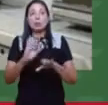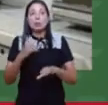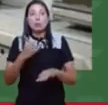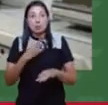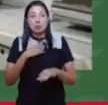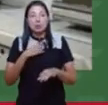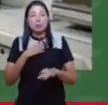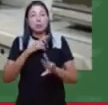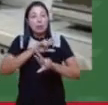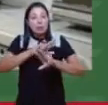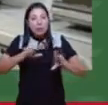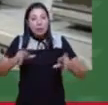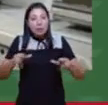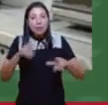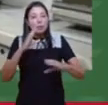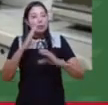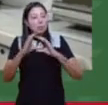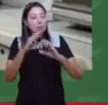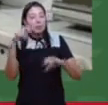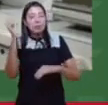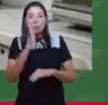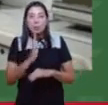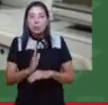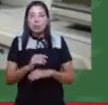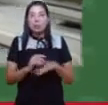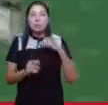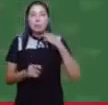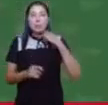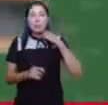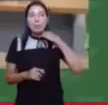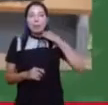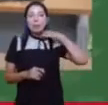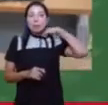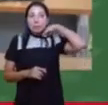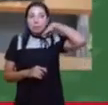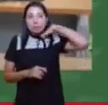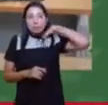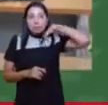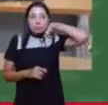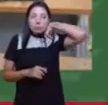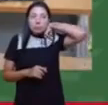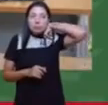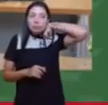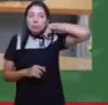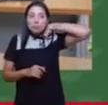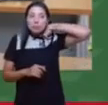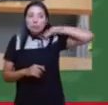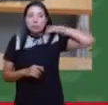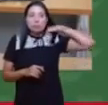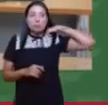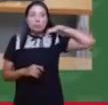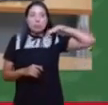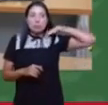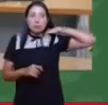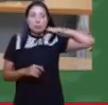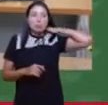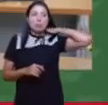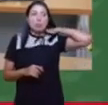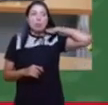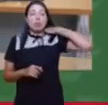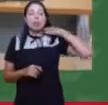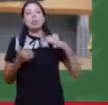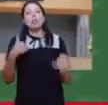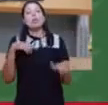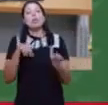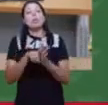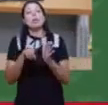ter a diversidade na comunicação no Brasil. Gleisi, 30 segundinhos ainda, eu preciso fazer uma pergunta, depois eu